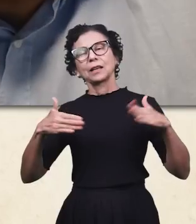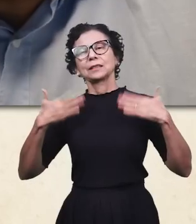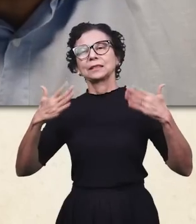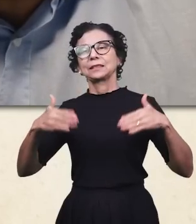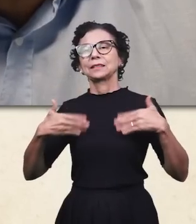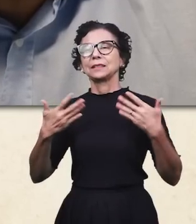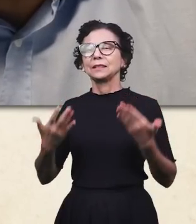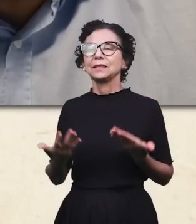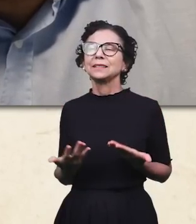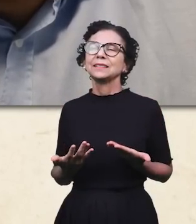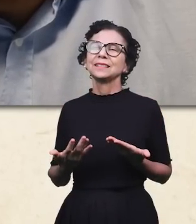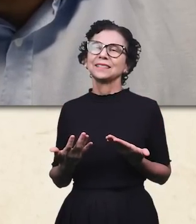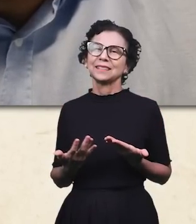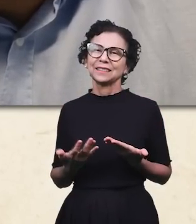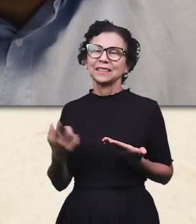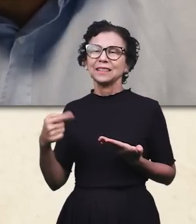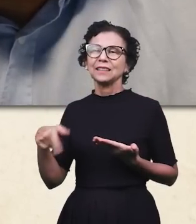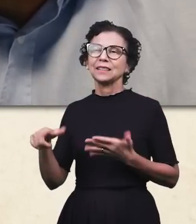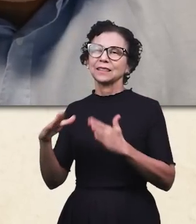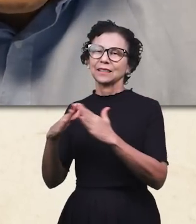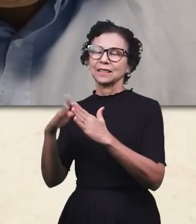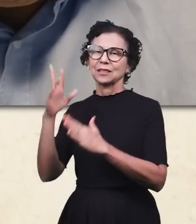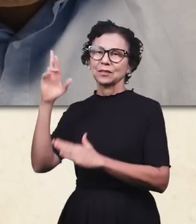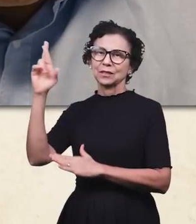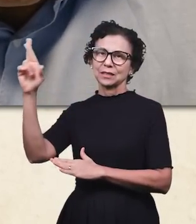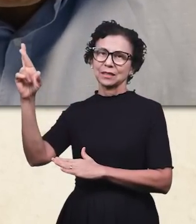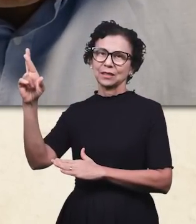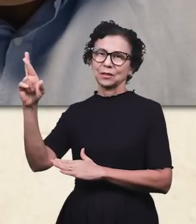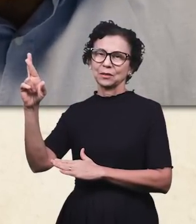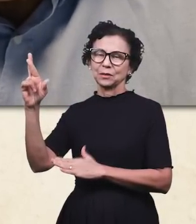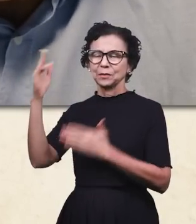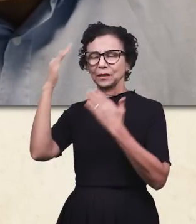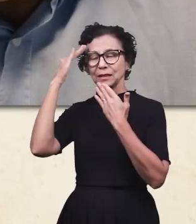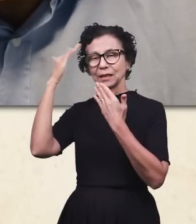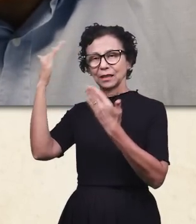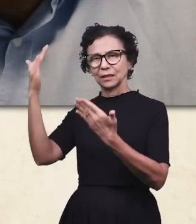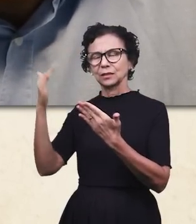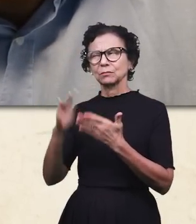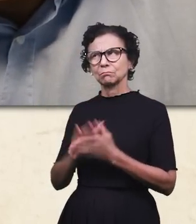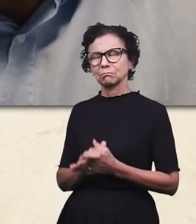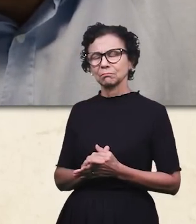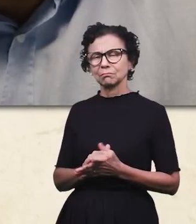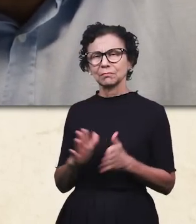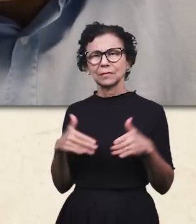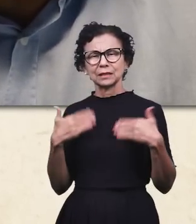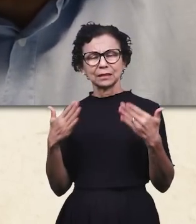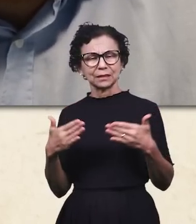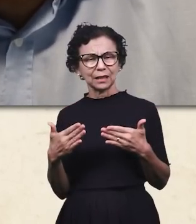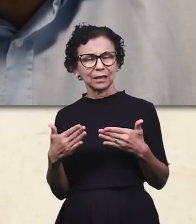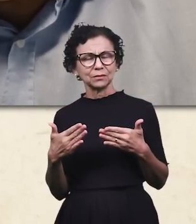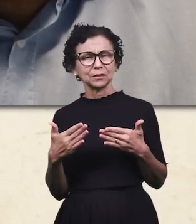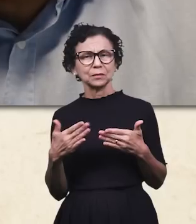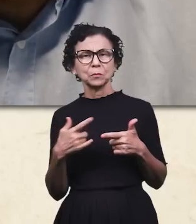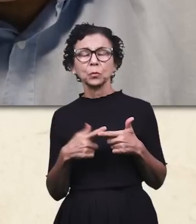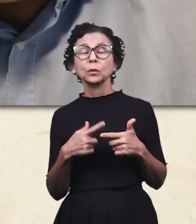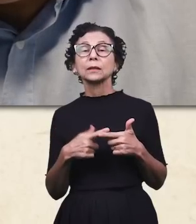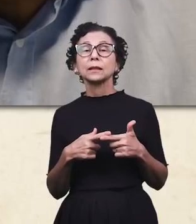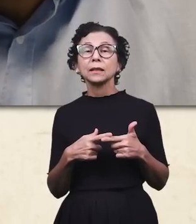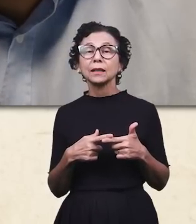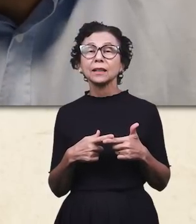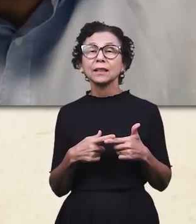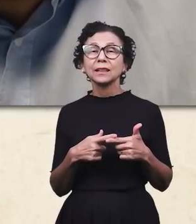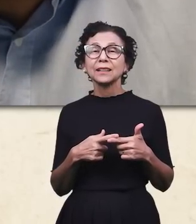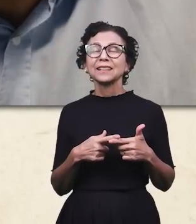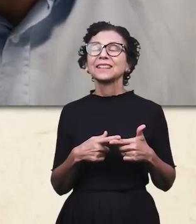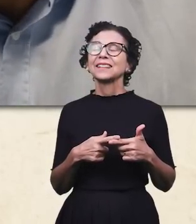a alegria que ele tinha por estar na casa do Senhor. Mas por que Davi se alegrava em estar na casa do Senhor?